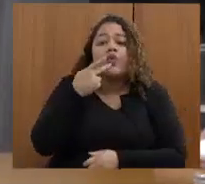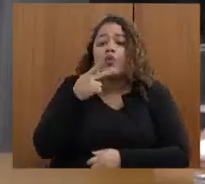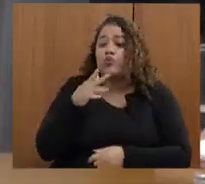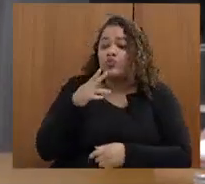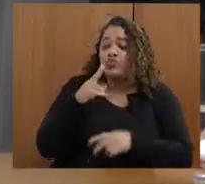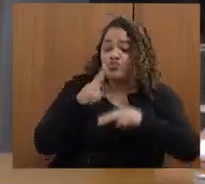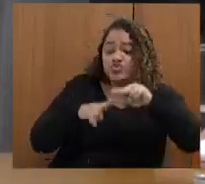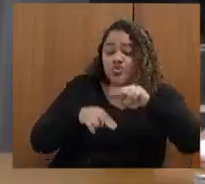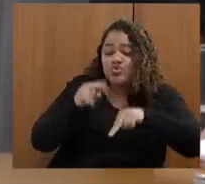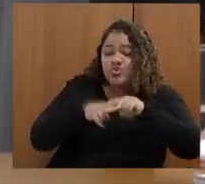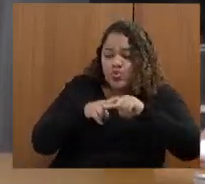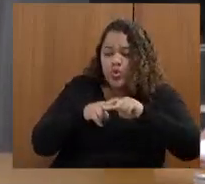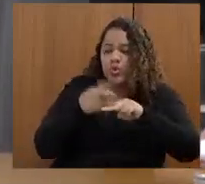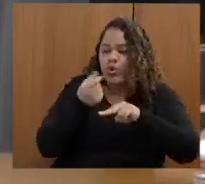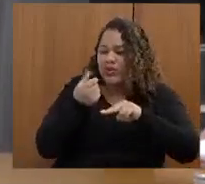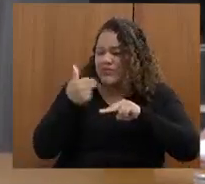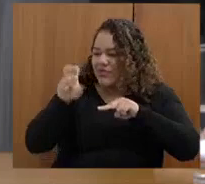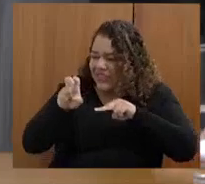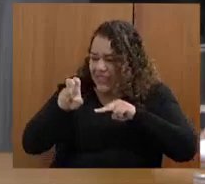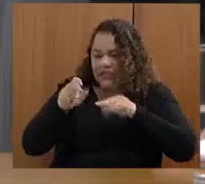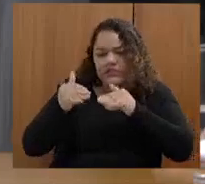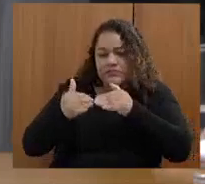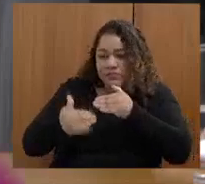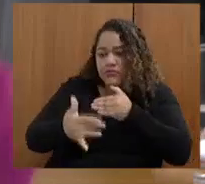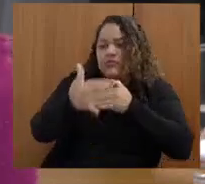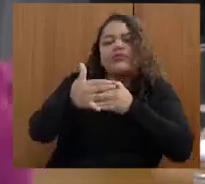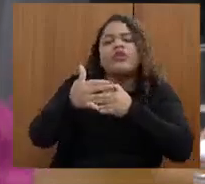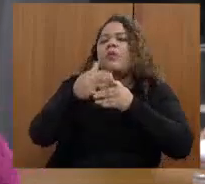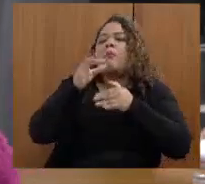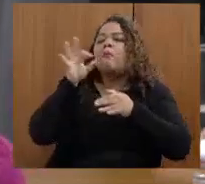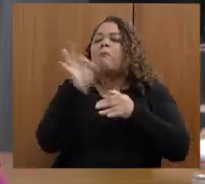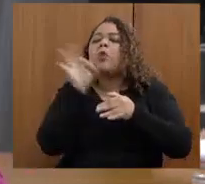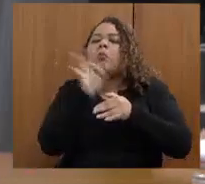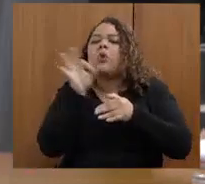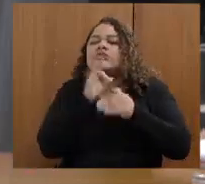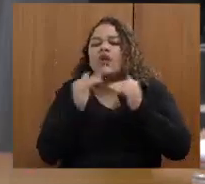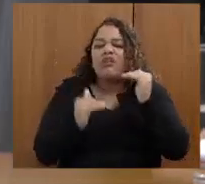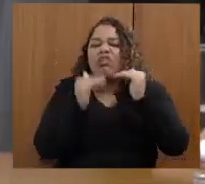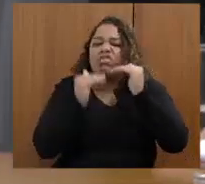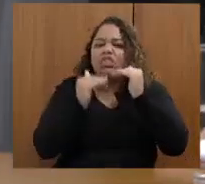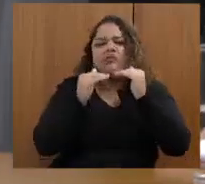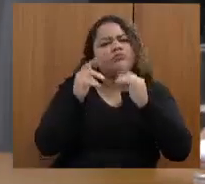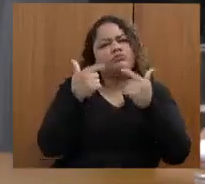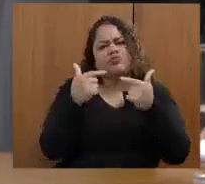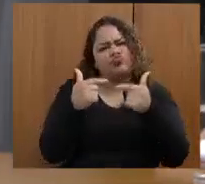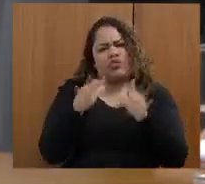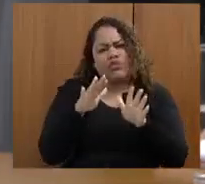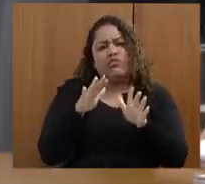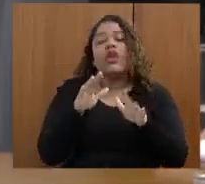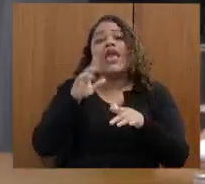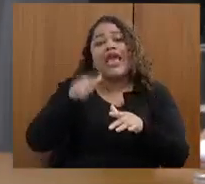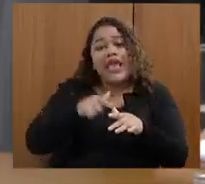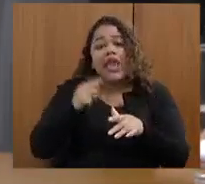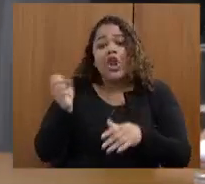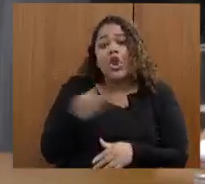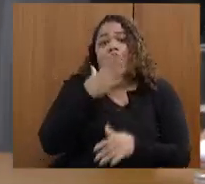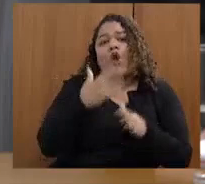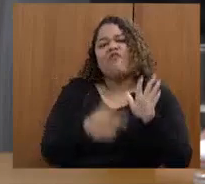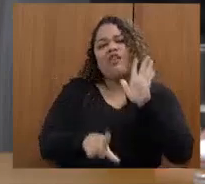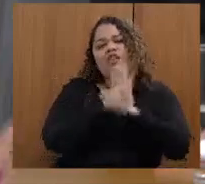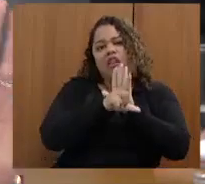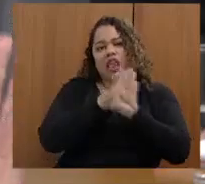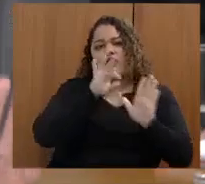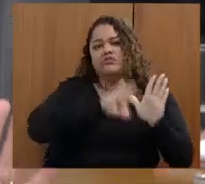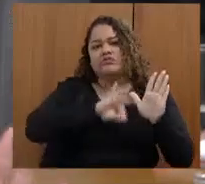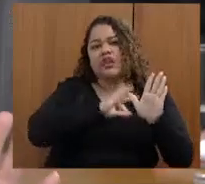há que se falar em proporcionalidade porque há uma nova situação do piso salarial aqui no estado